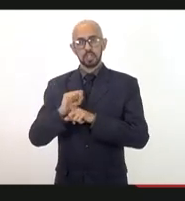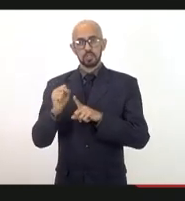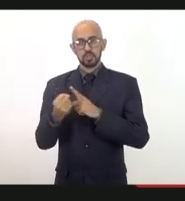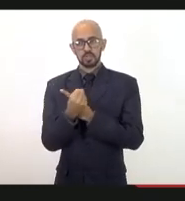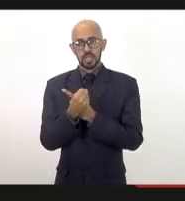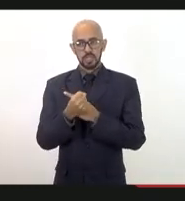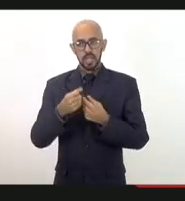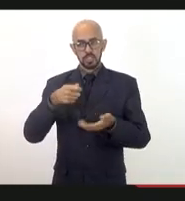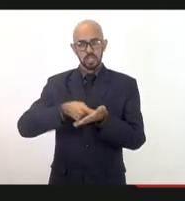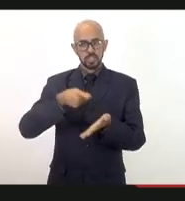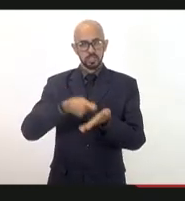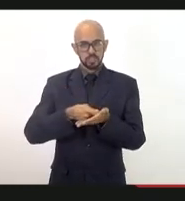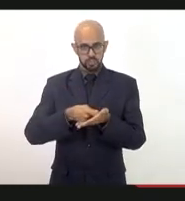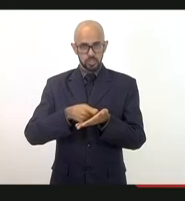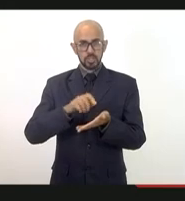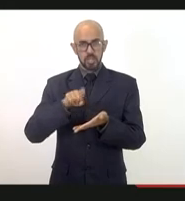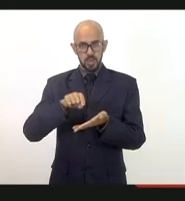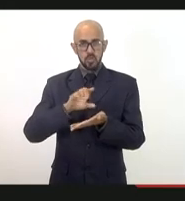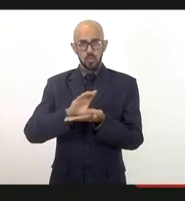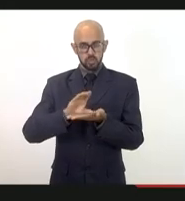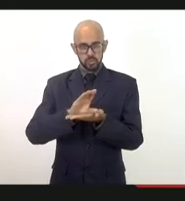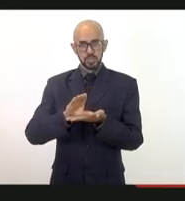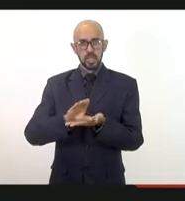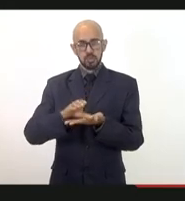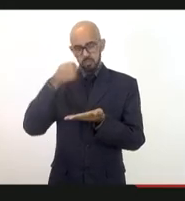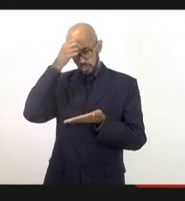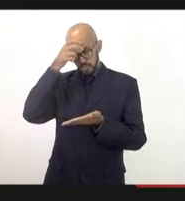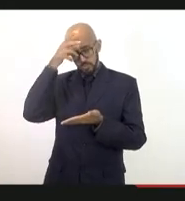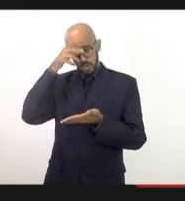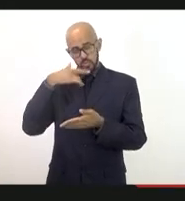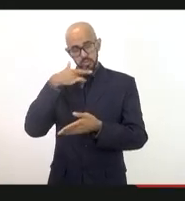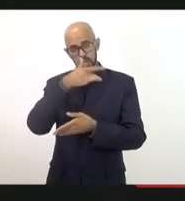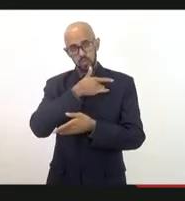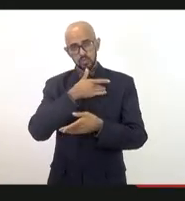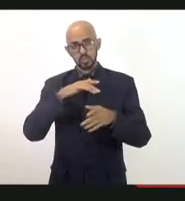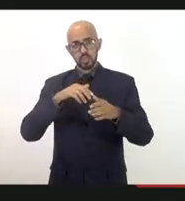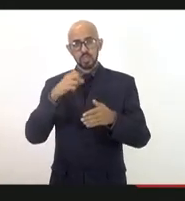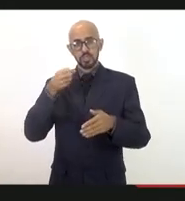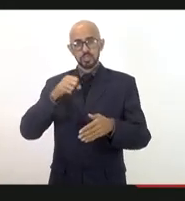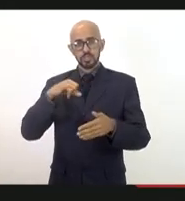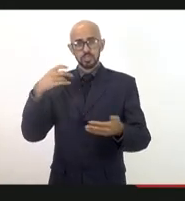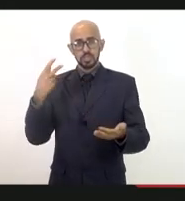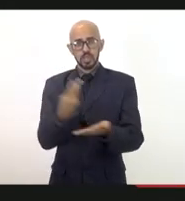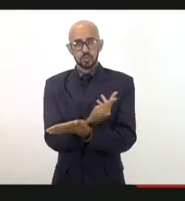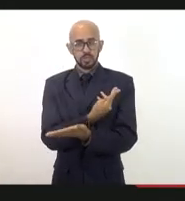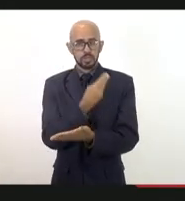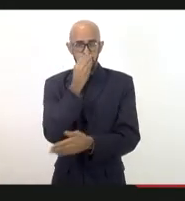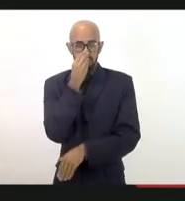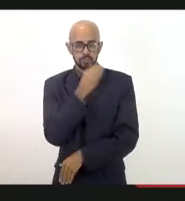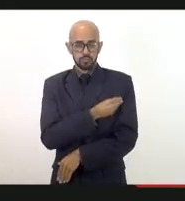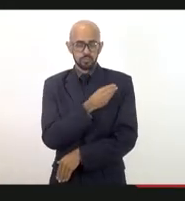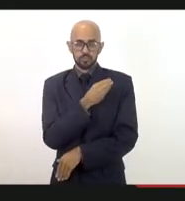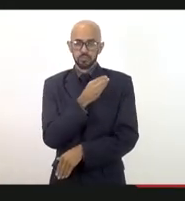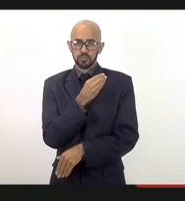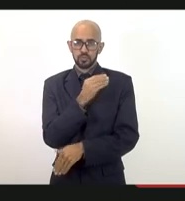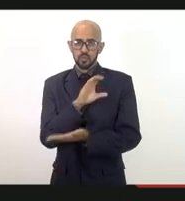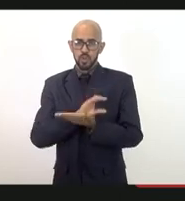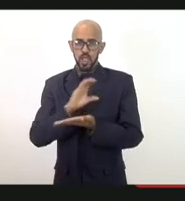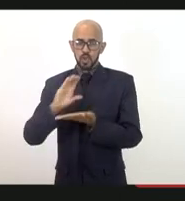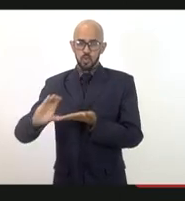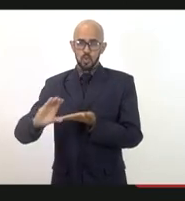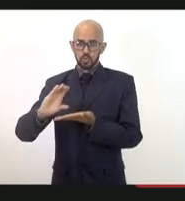através dos conselhos, né, Conselho Municipal de Saúde, e havendo negligência com o uso do recurso, demora no uso do